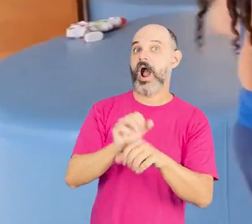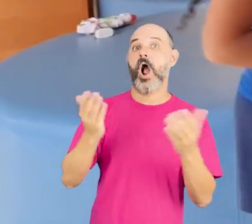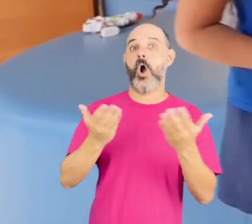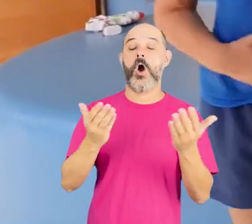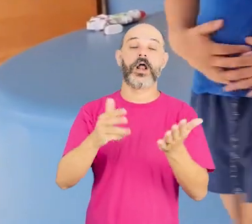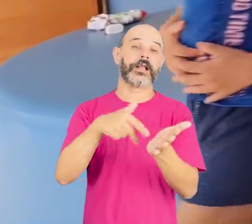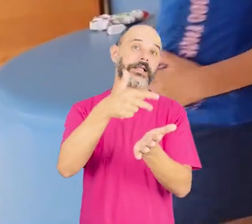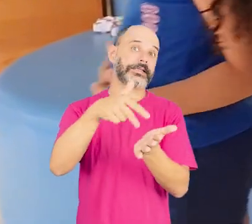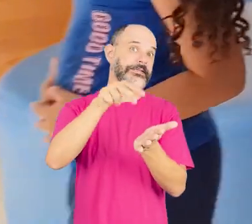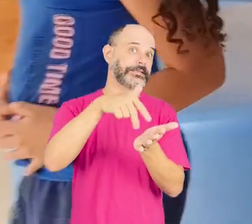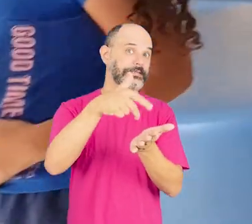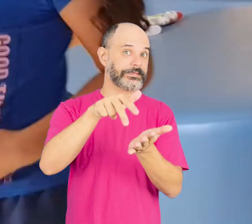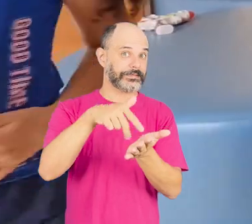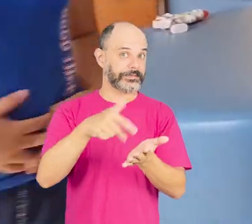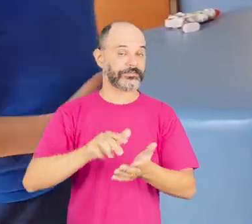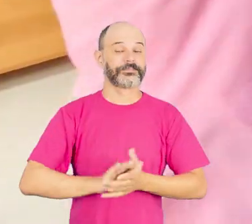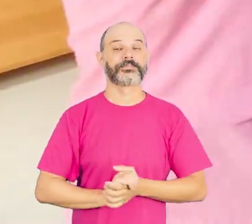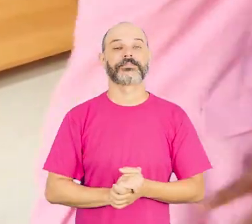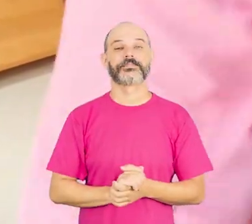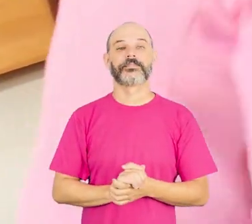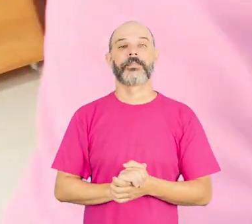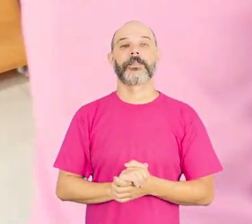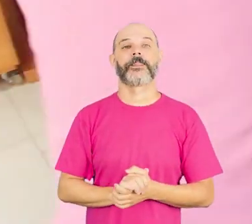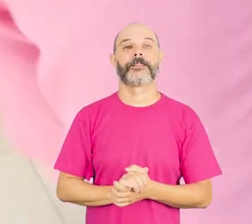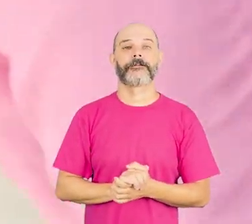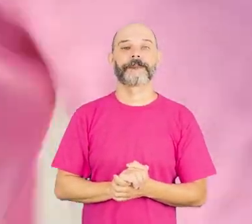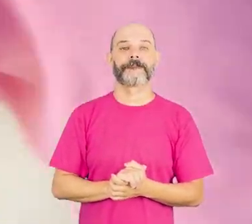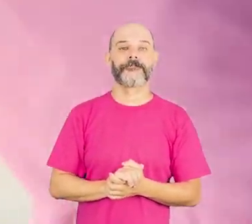pra dançar